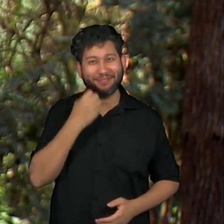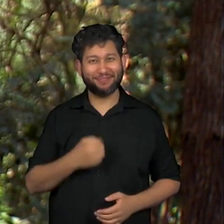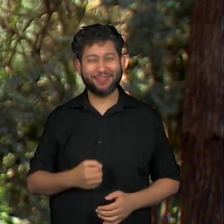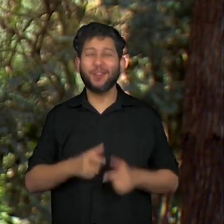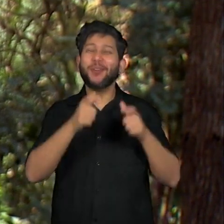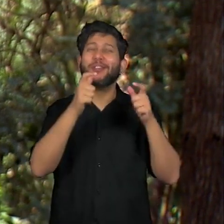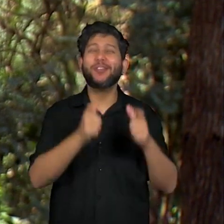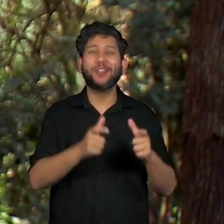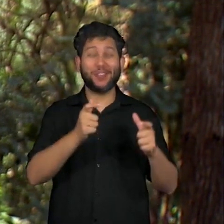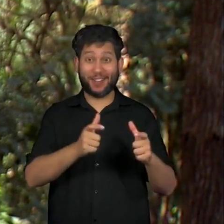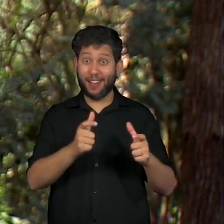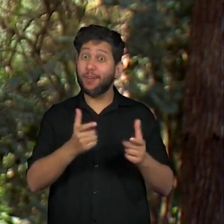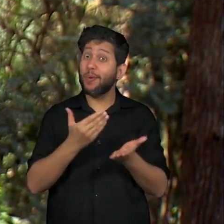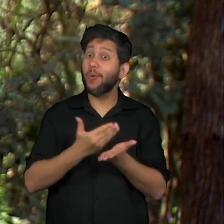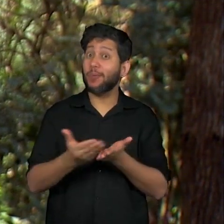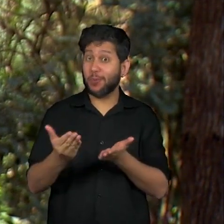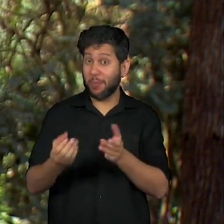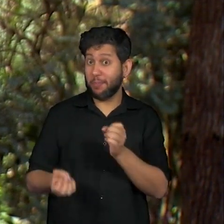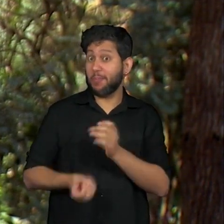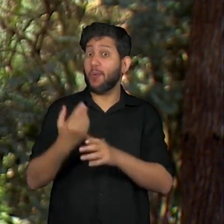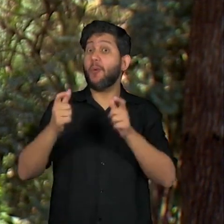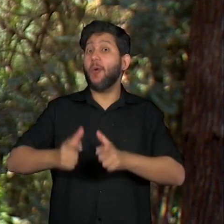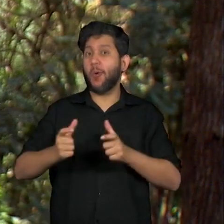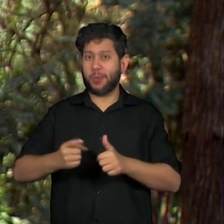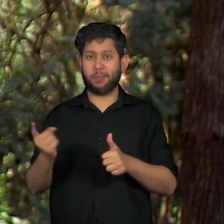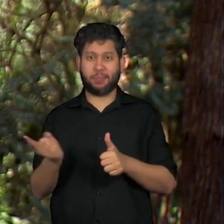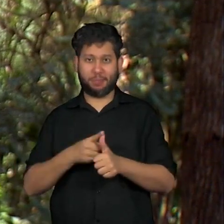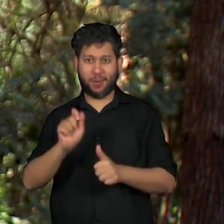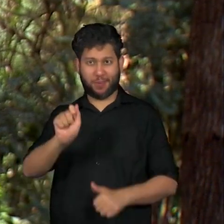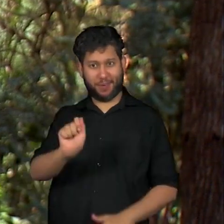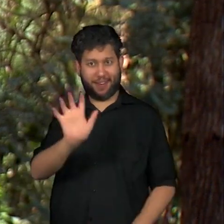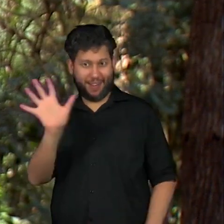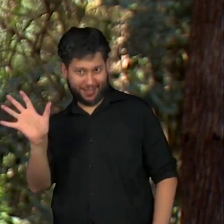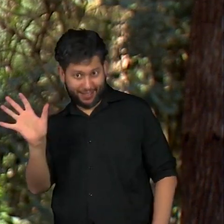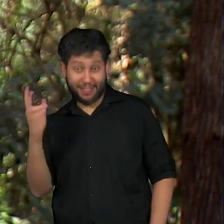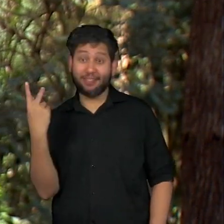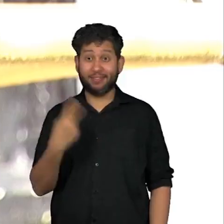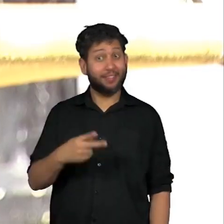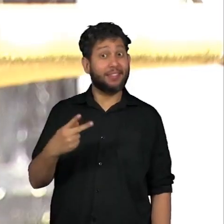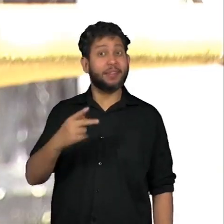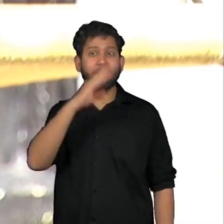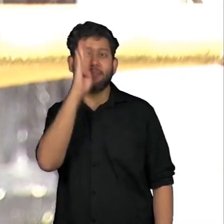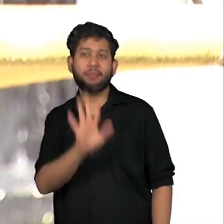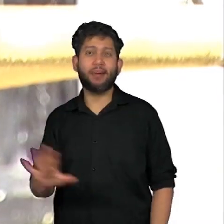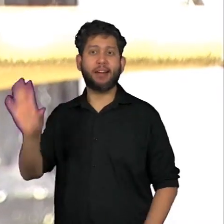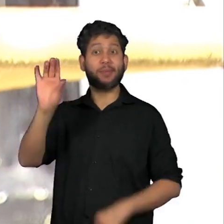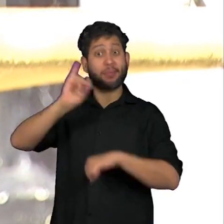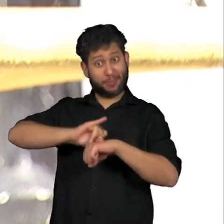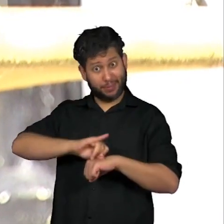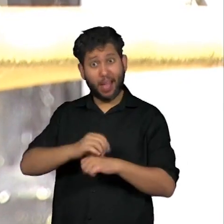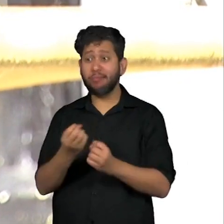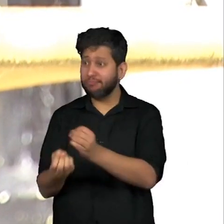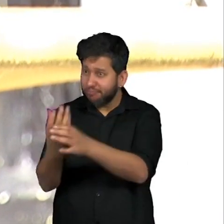animais domésticos surgiram na Ásia e se espalham pelas capitais brasileiras.